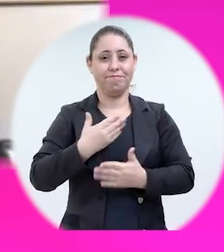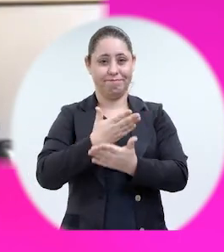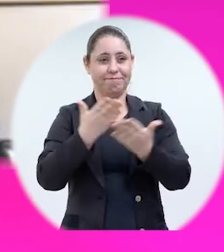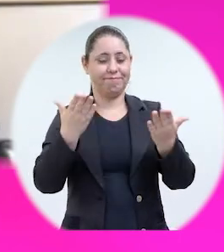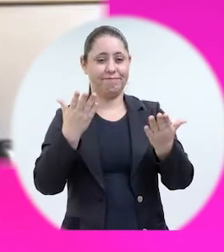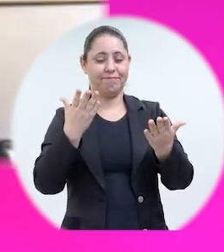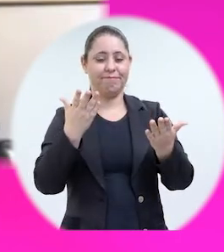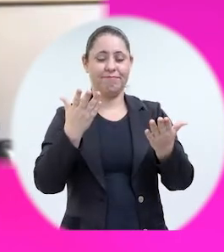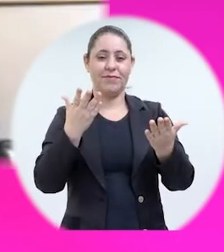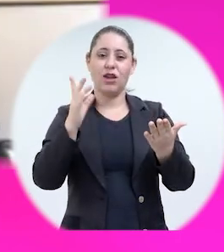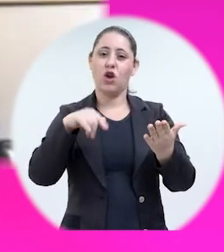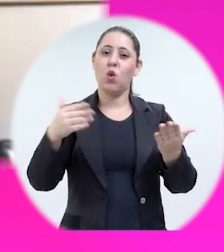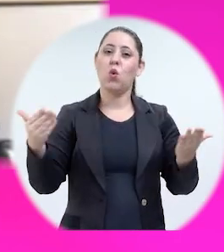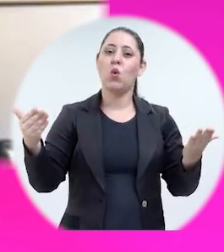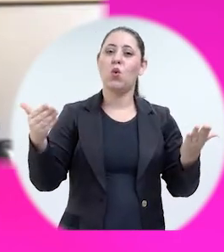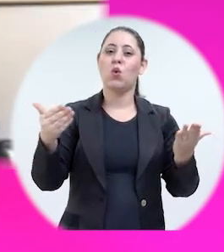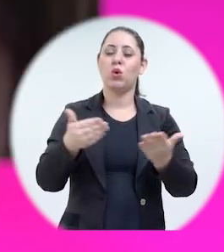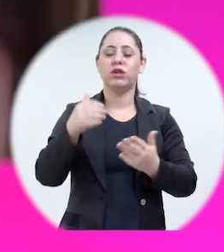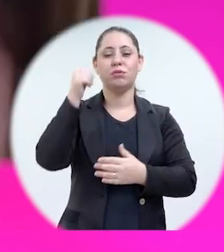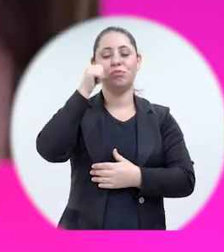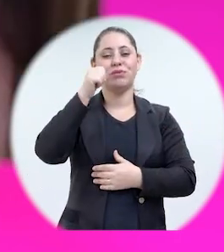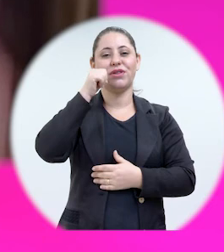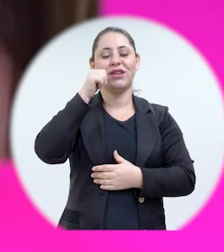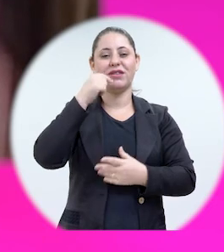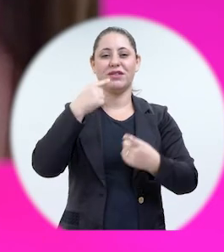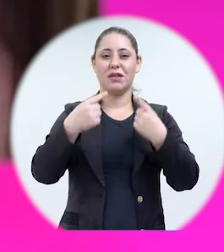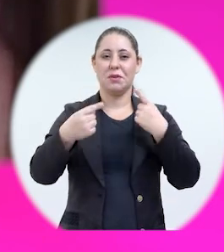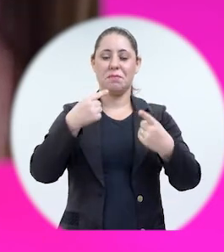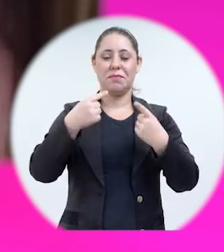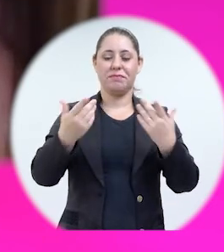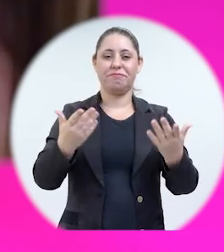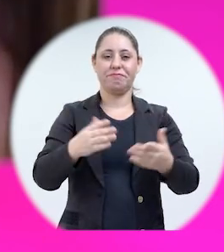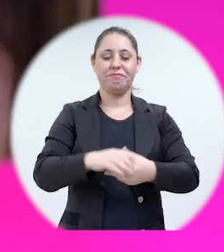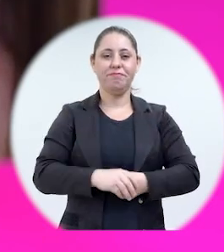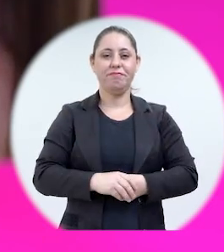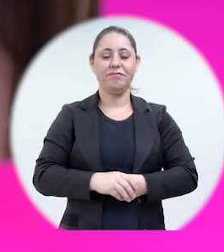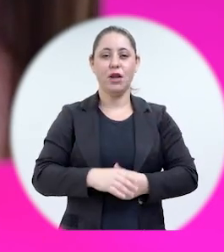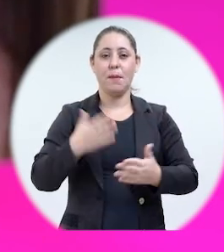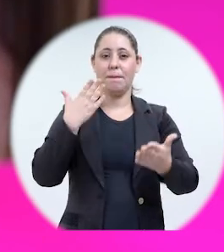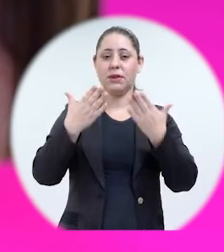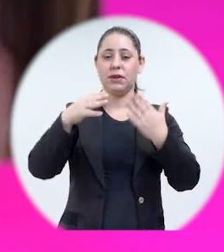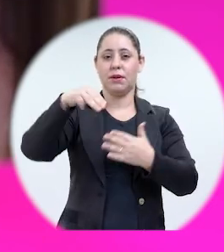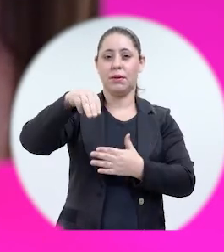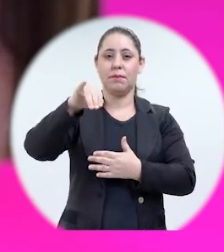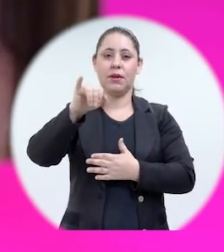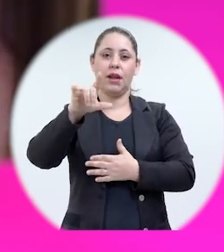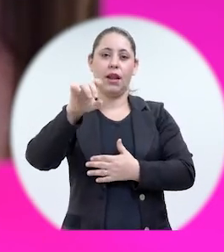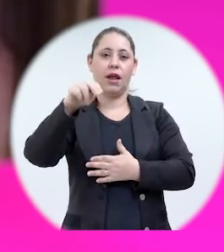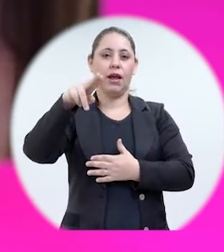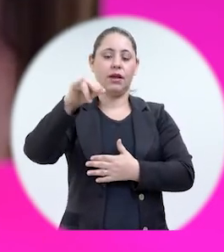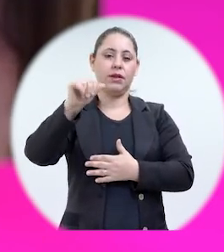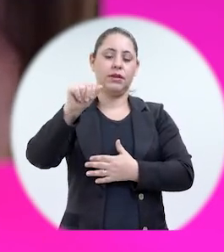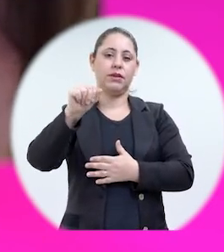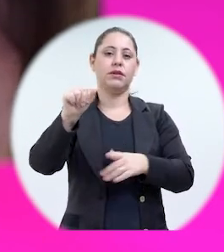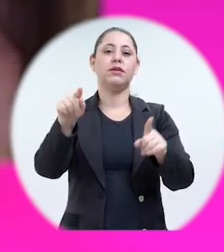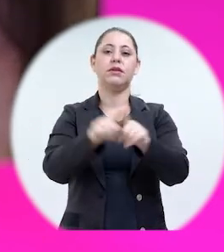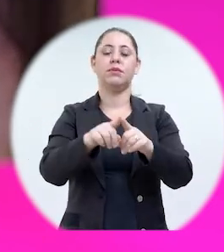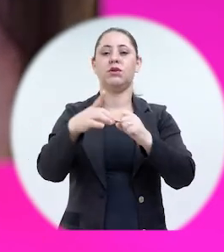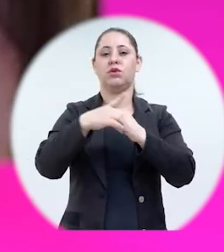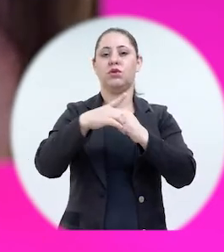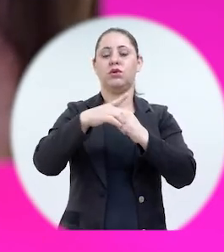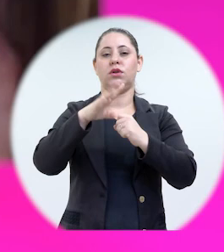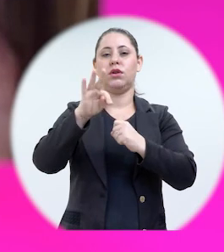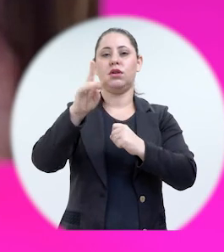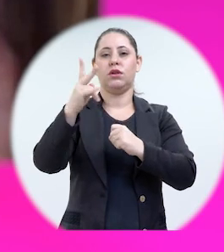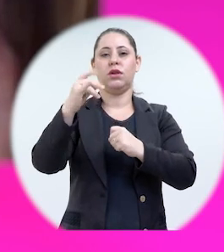as participantes com a gente nessa edição do Mulheres em Debate, psicóloga Melânia Pandolfo Araújo,